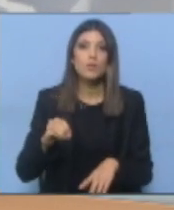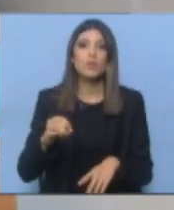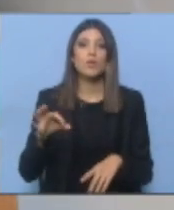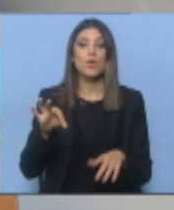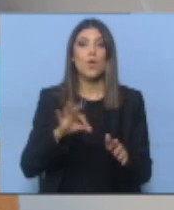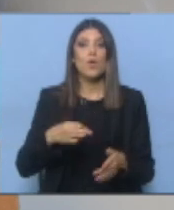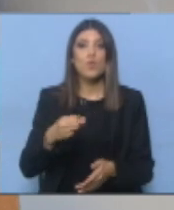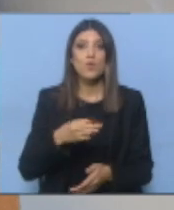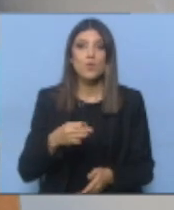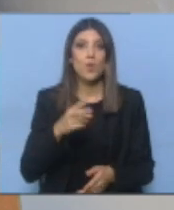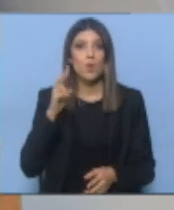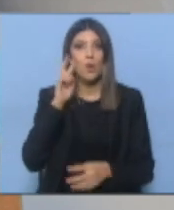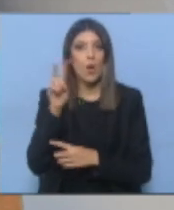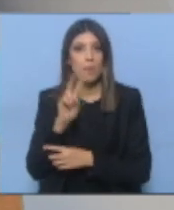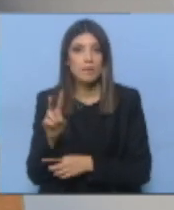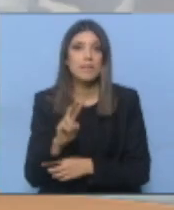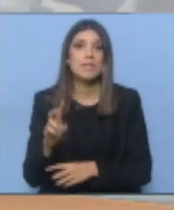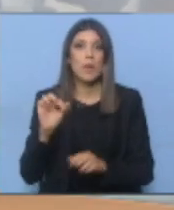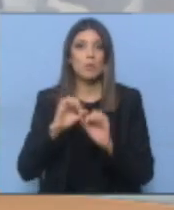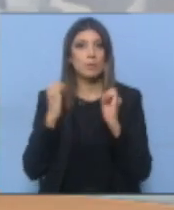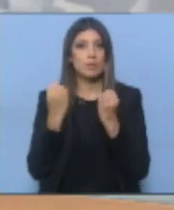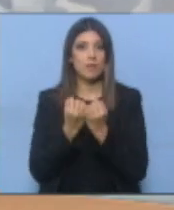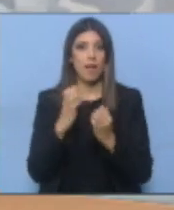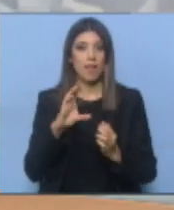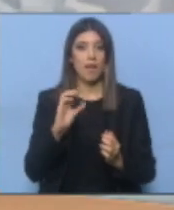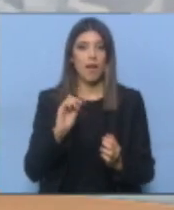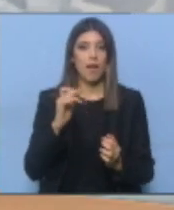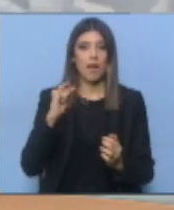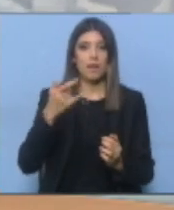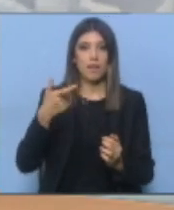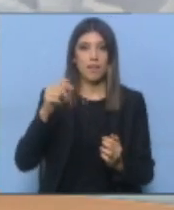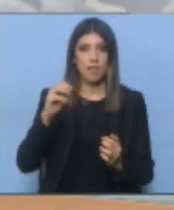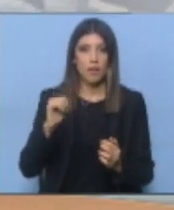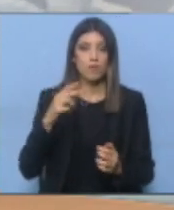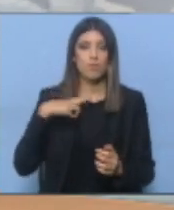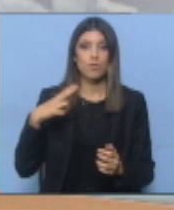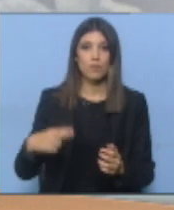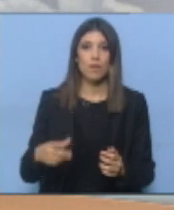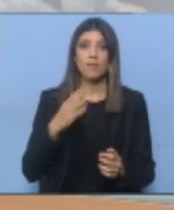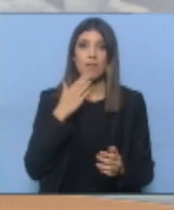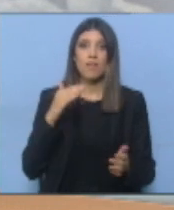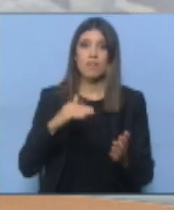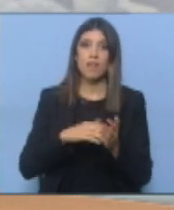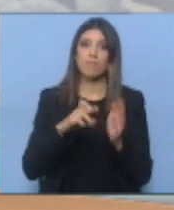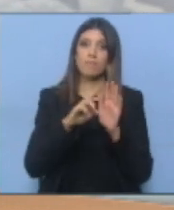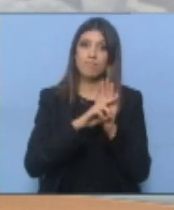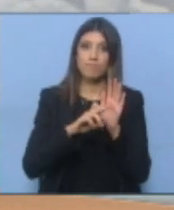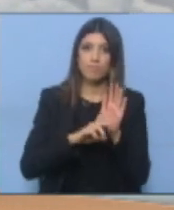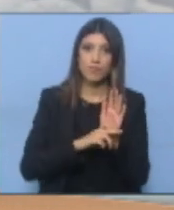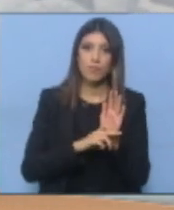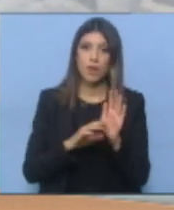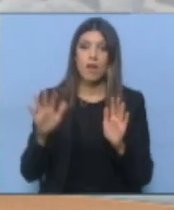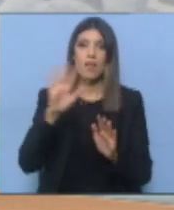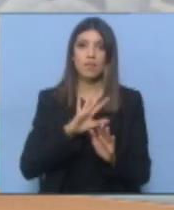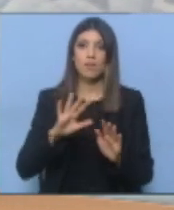Núcleo de Observação Social da Cáritas Portuguesa, que nos trazem também as conclusões do Relatório Nacional Cáritas Cares, que